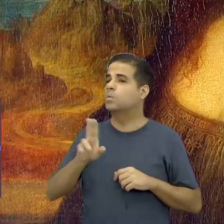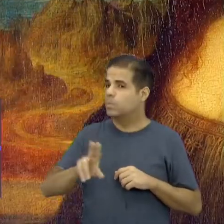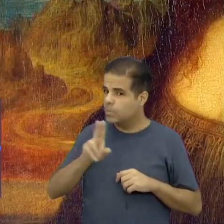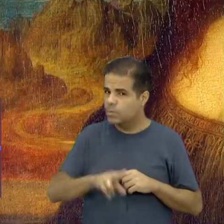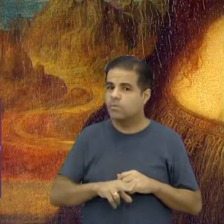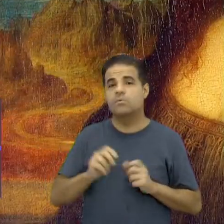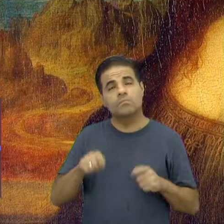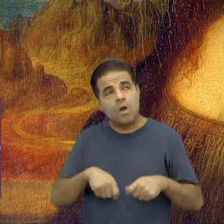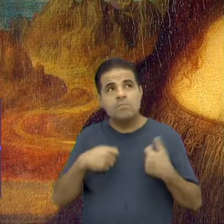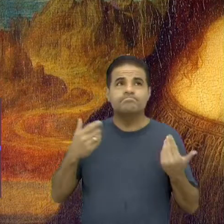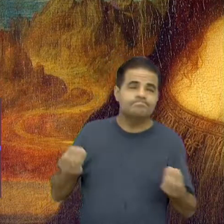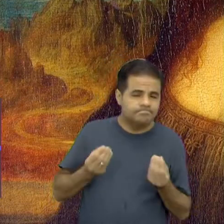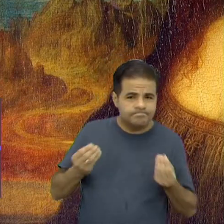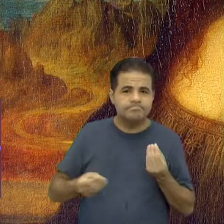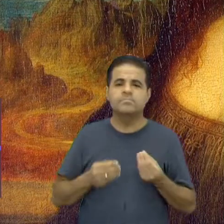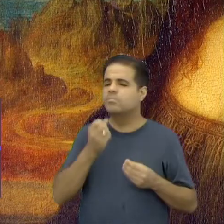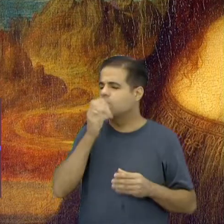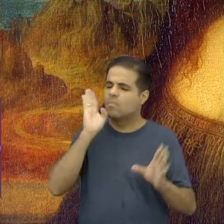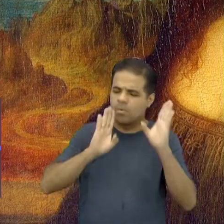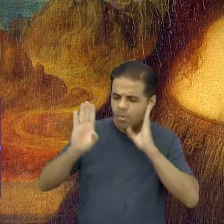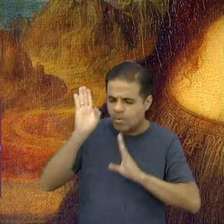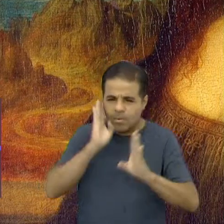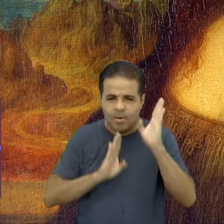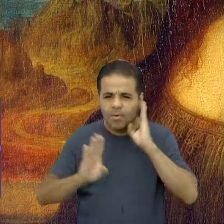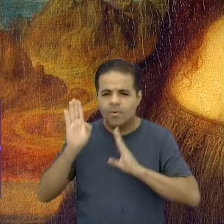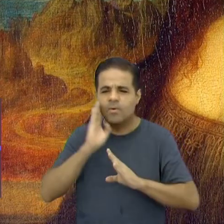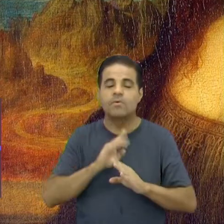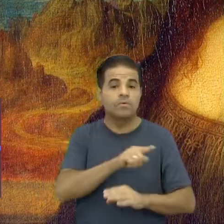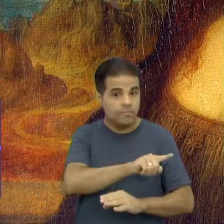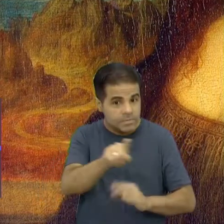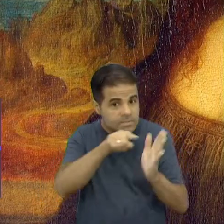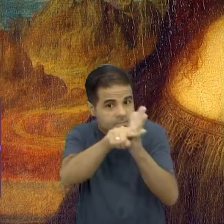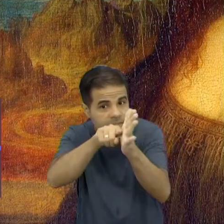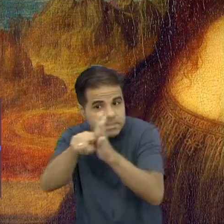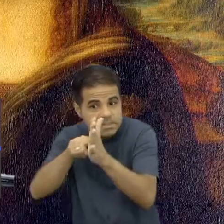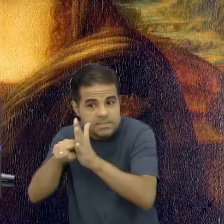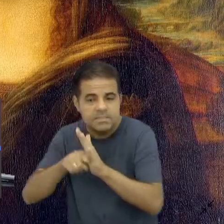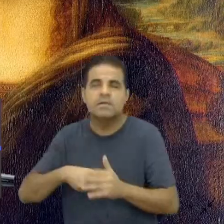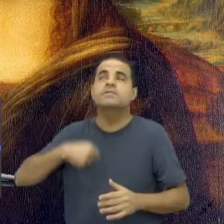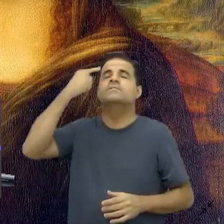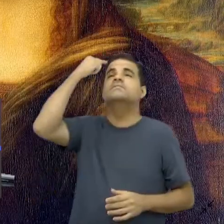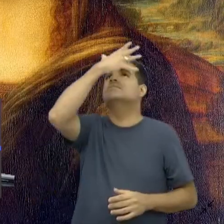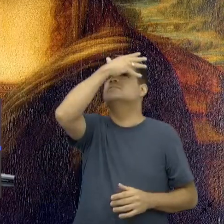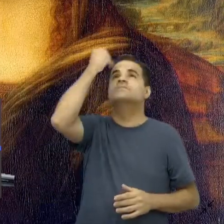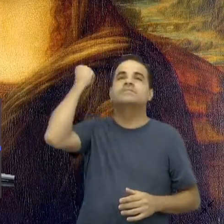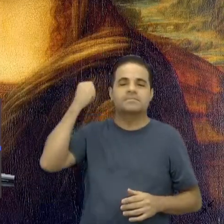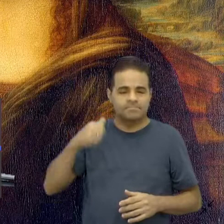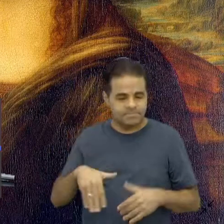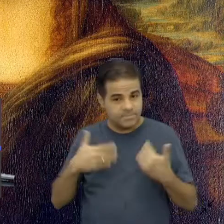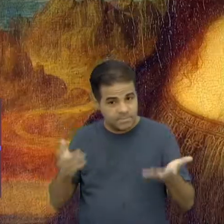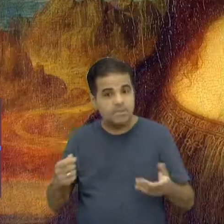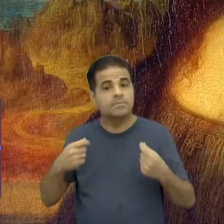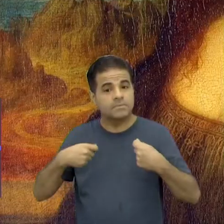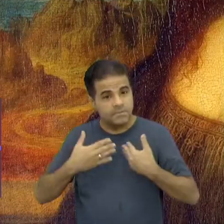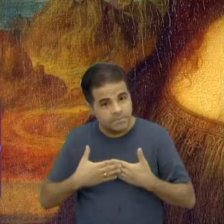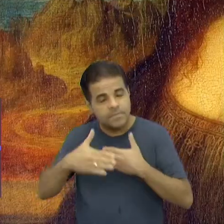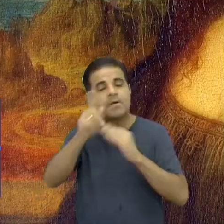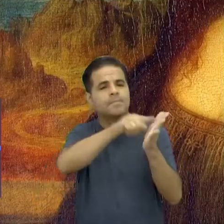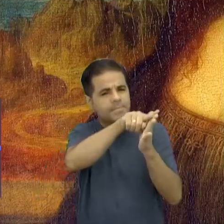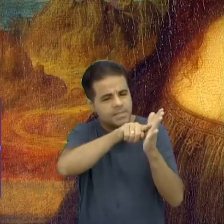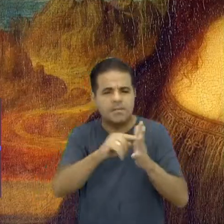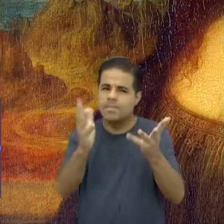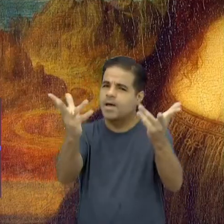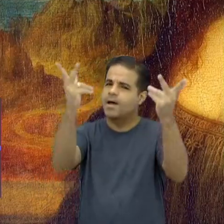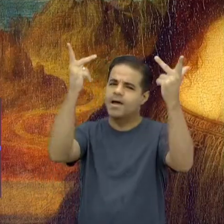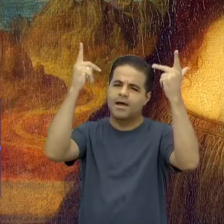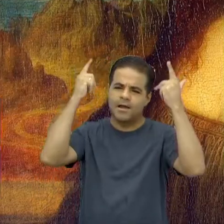não convencionais, né? Super. Que é muito bacana. Pesquisem, Vicky Muniz, já tinha até esquecido dele. Esqueci, que coisa feia para eu esquecer do Vicky Muniz,